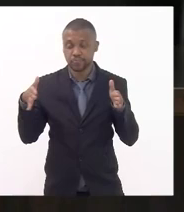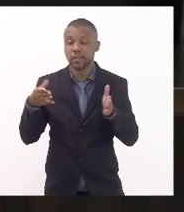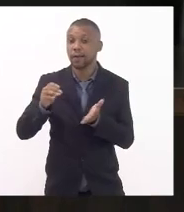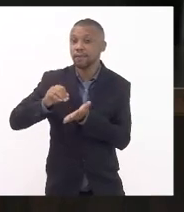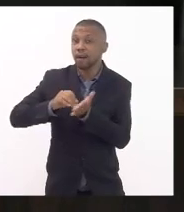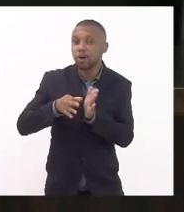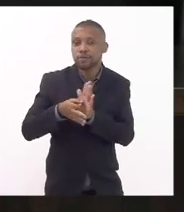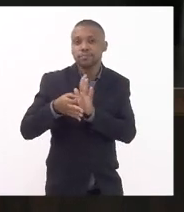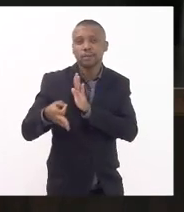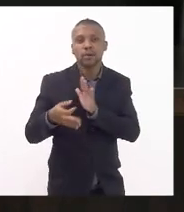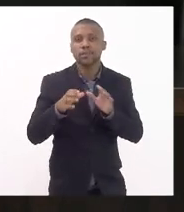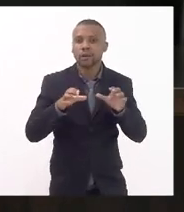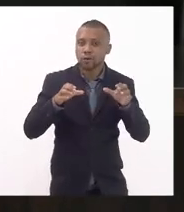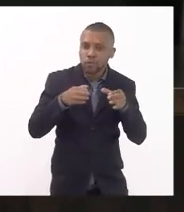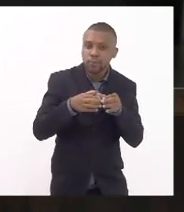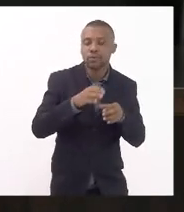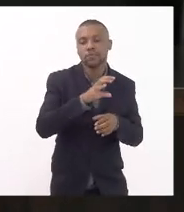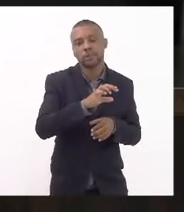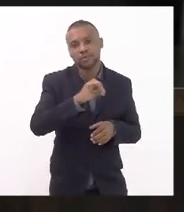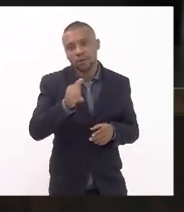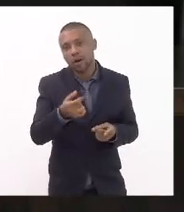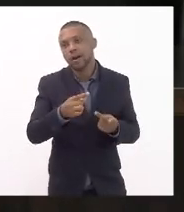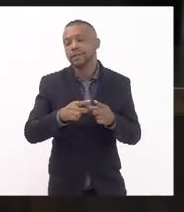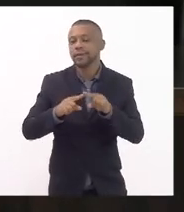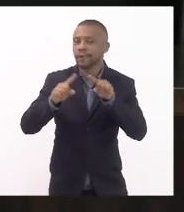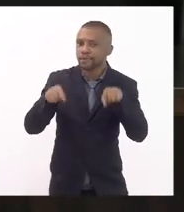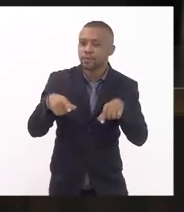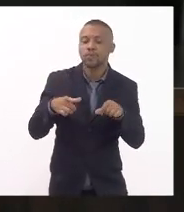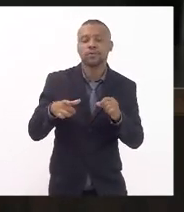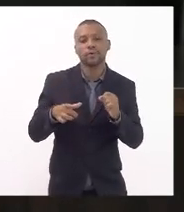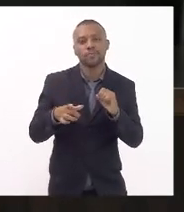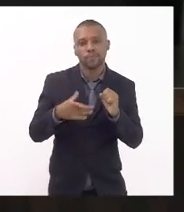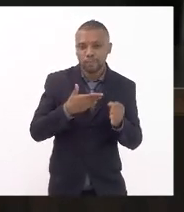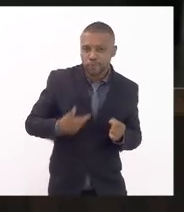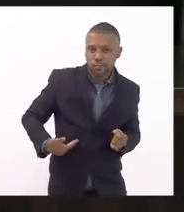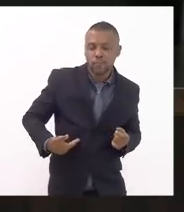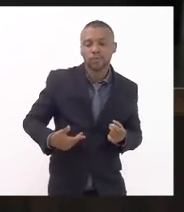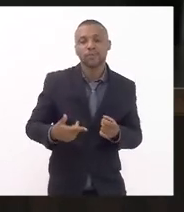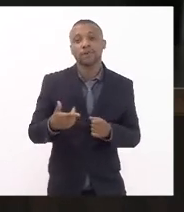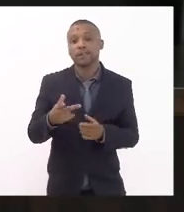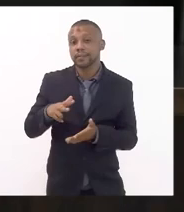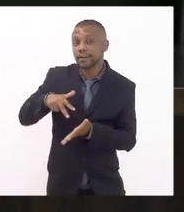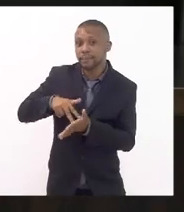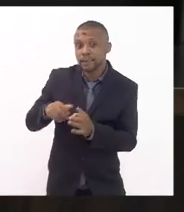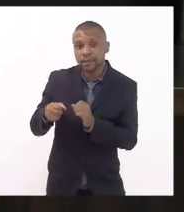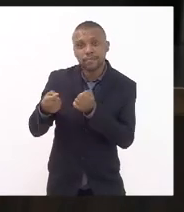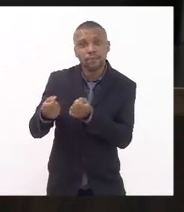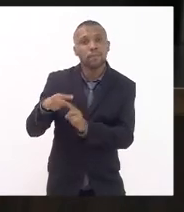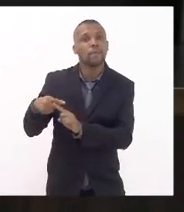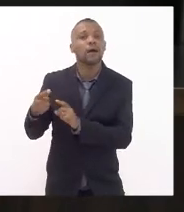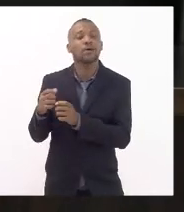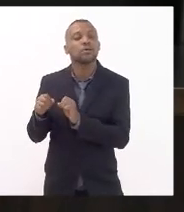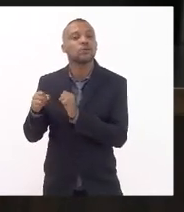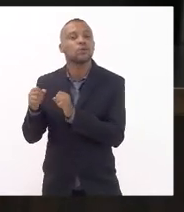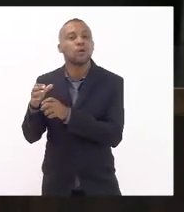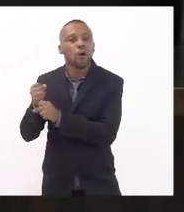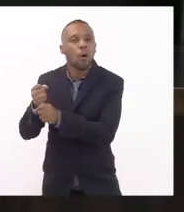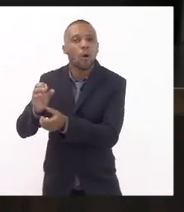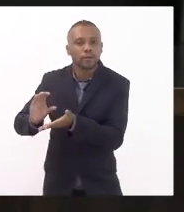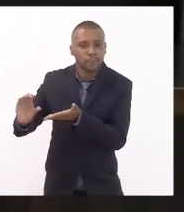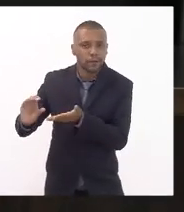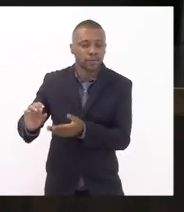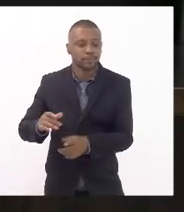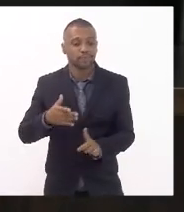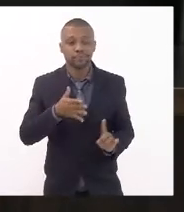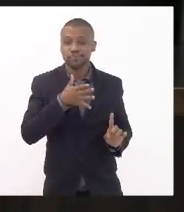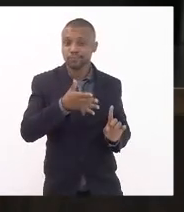comissões de Constituição, Justiça, Servidores Públicos, Defesa Civil e Orçamento. Para emitir parecer pela Comissão de Constituição e Justiça, deputado